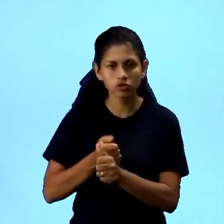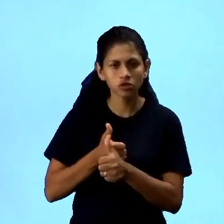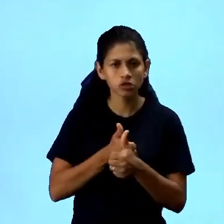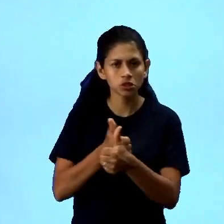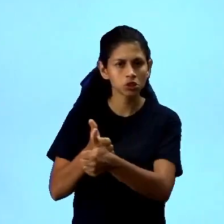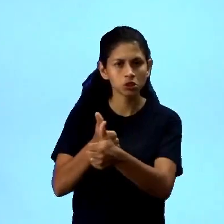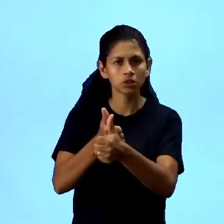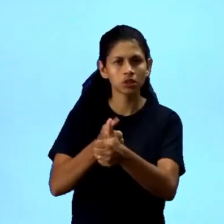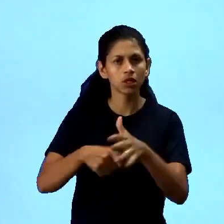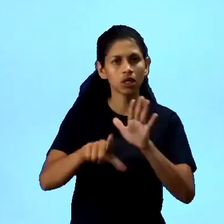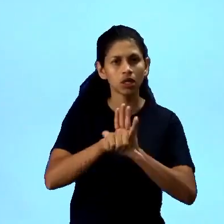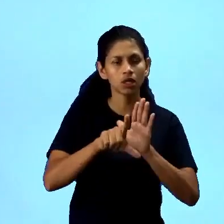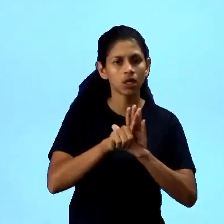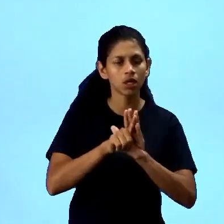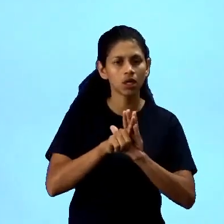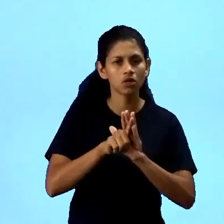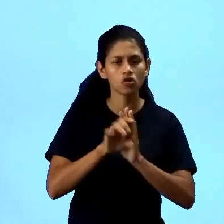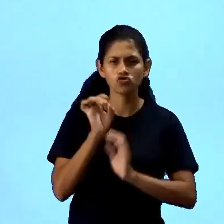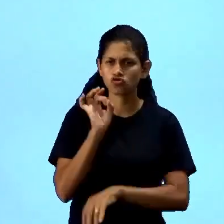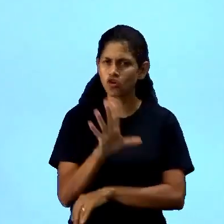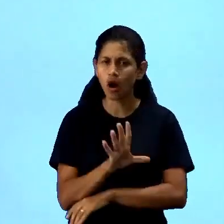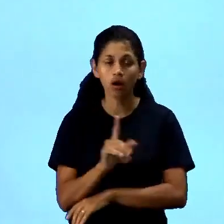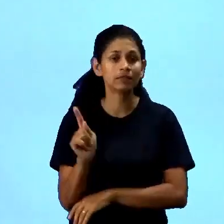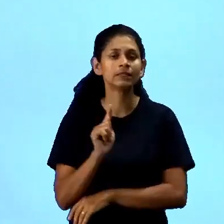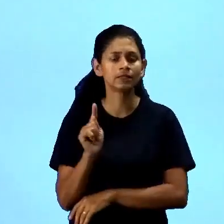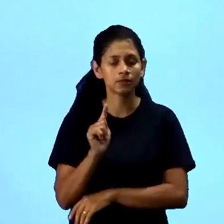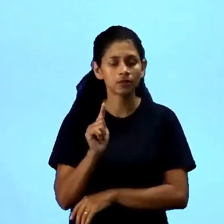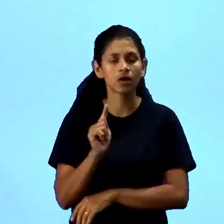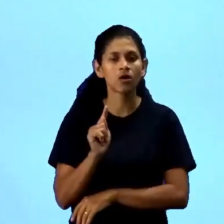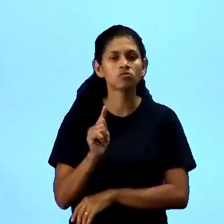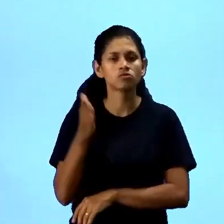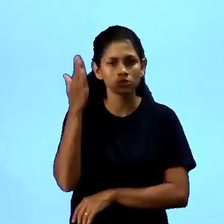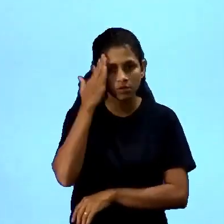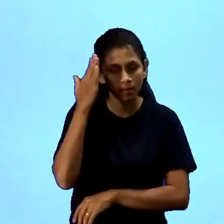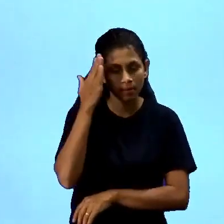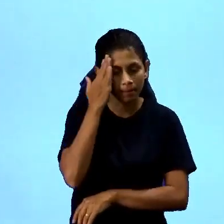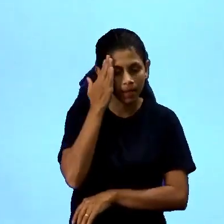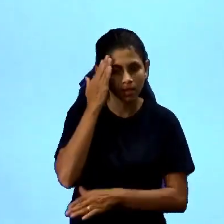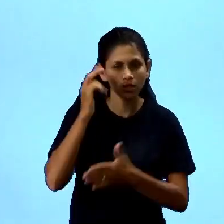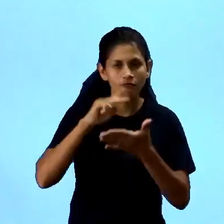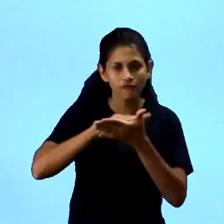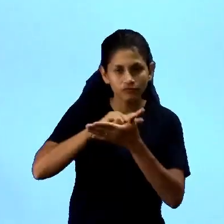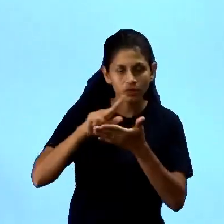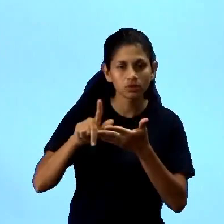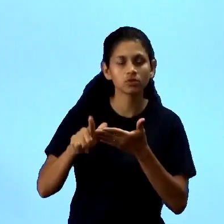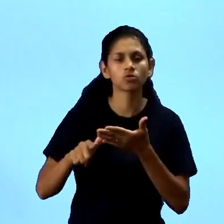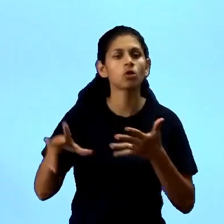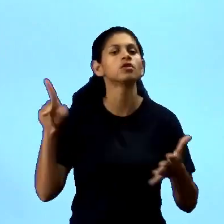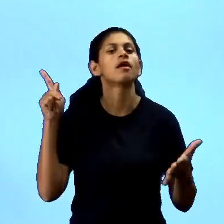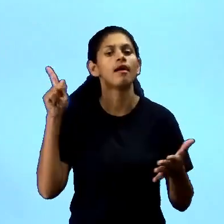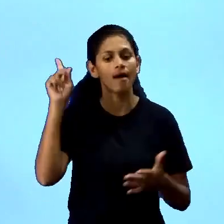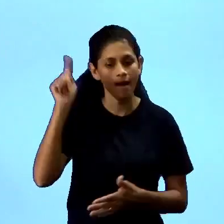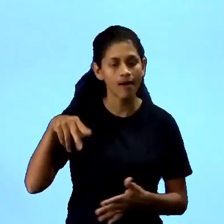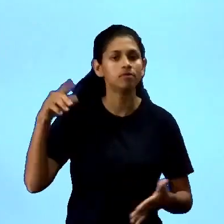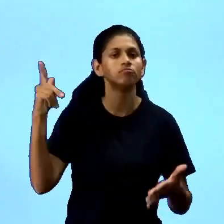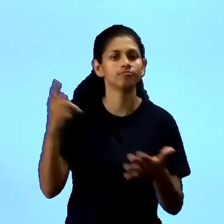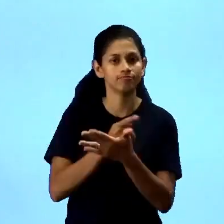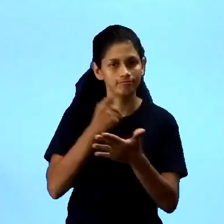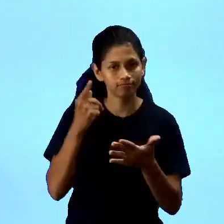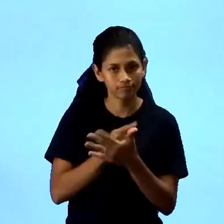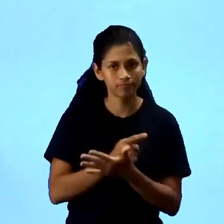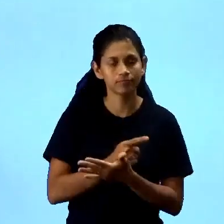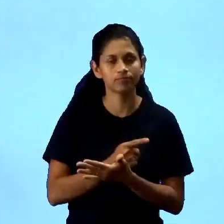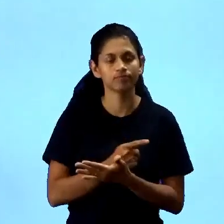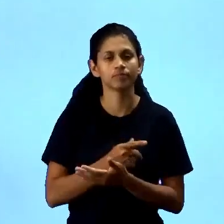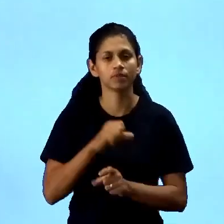consciência de que certas coisas são erradas, tá bom? E quebrar muita coisa que a nossa sociedade, muita violência que a nossa